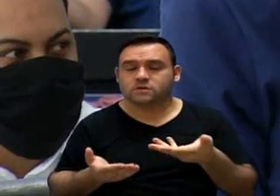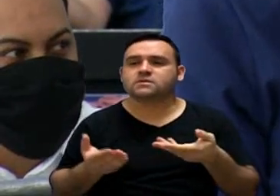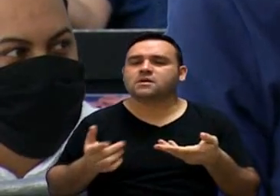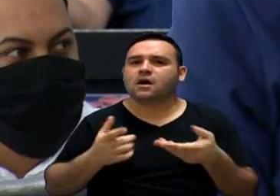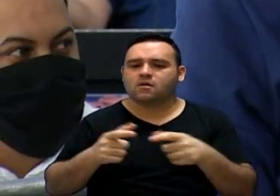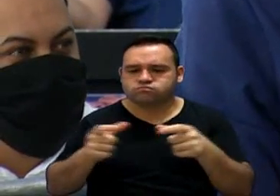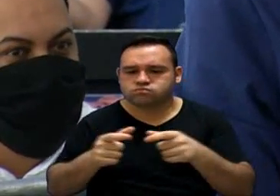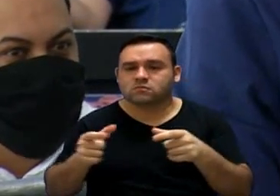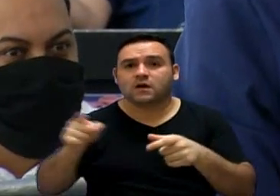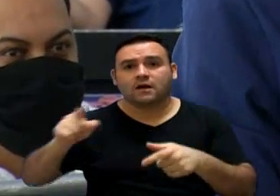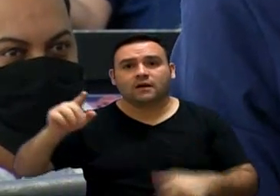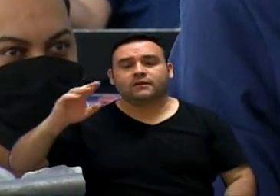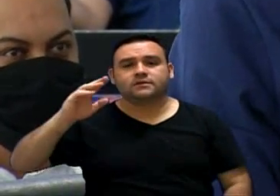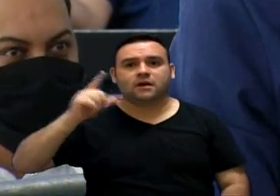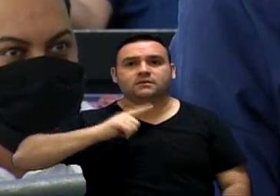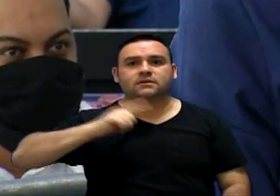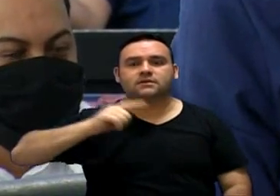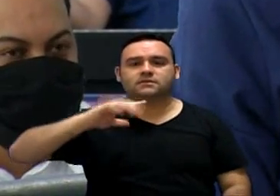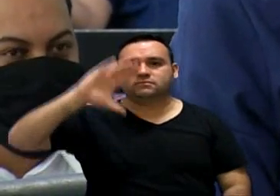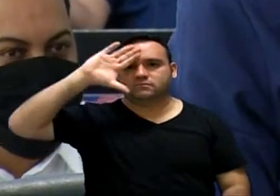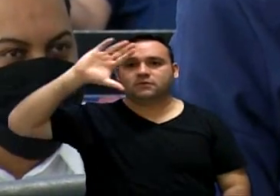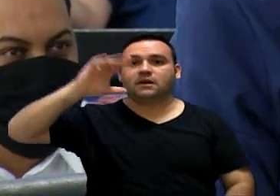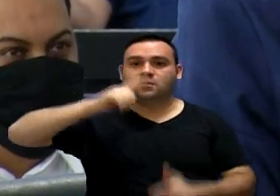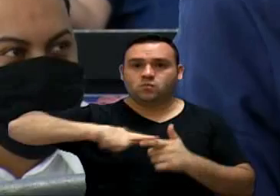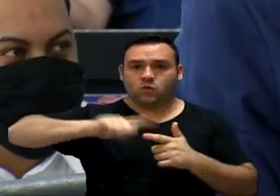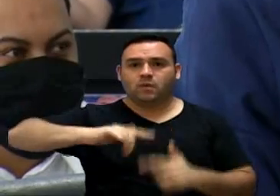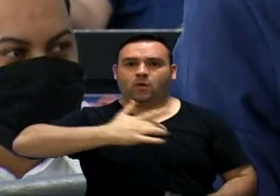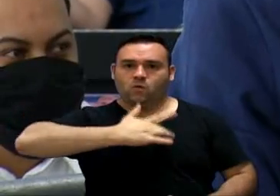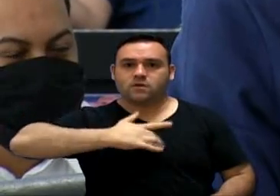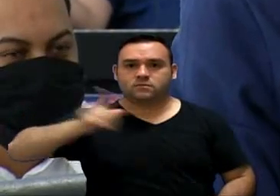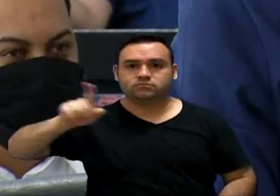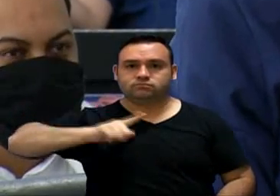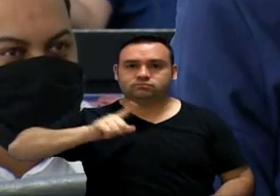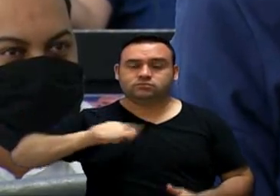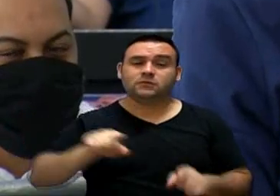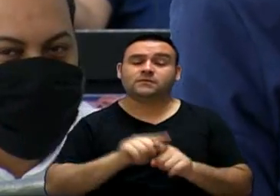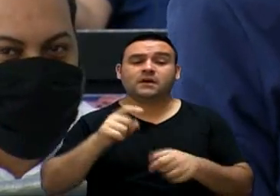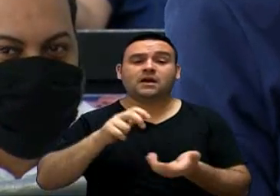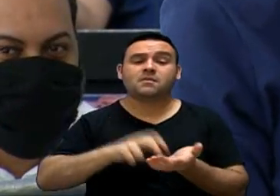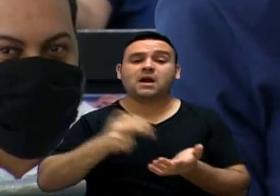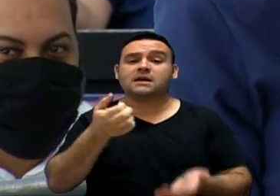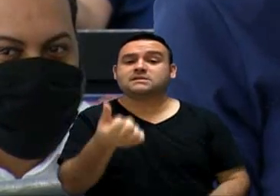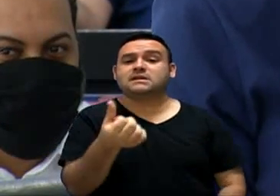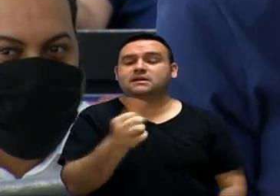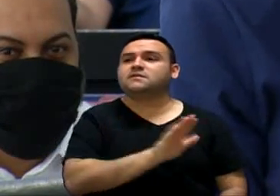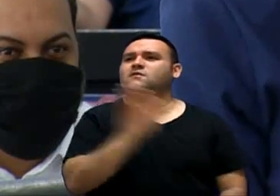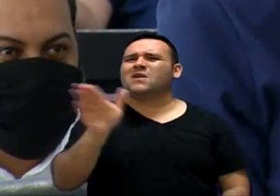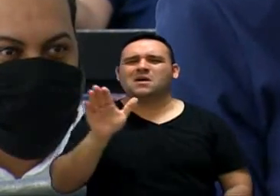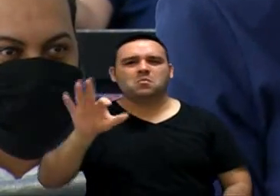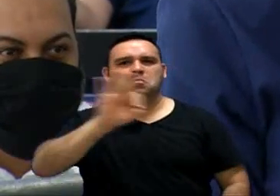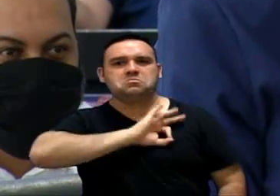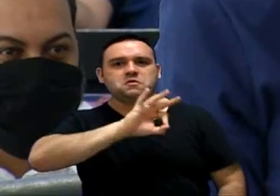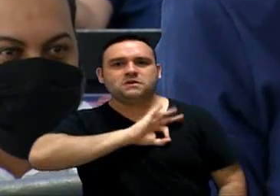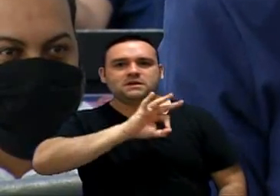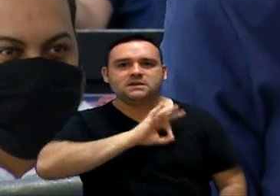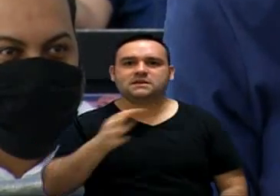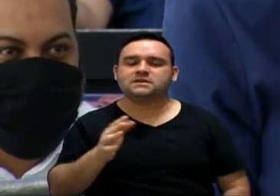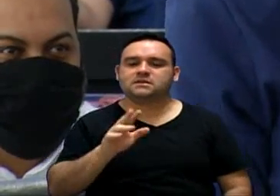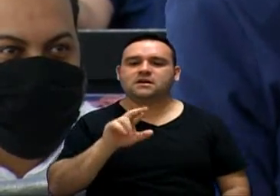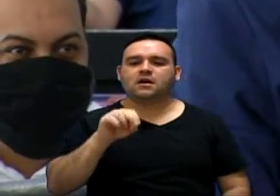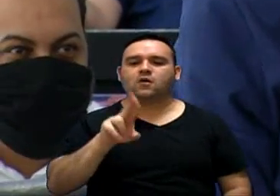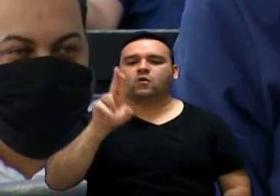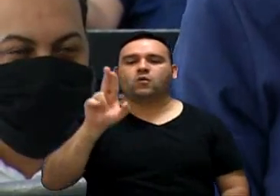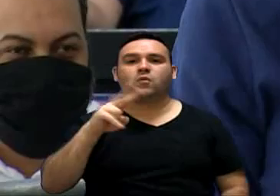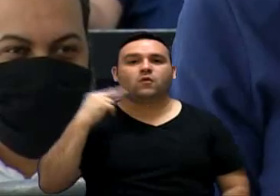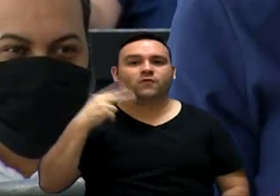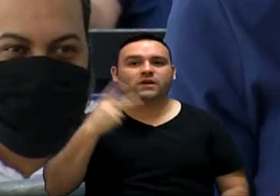está passando mal, ela tem problemas cardíacos. 6 horas da manhã, equipe de Romu com